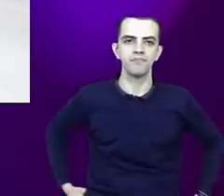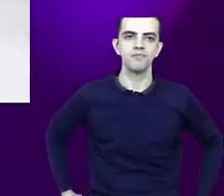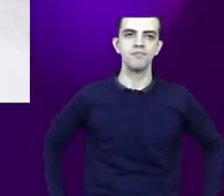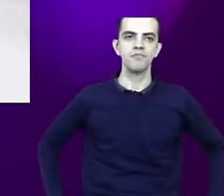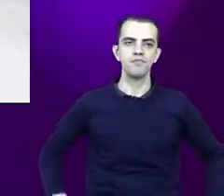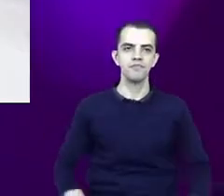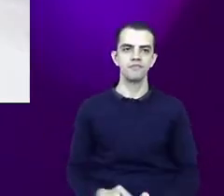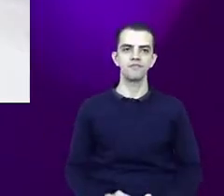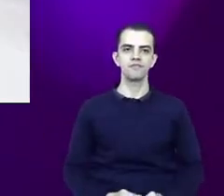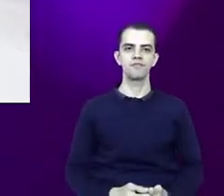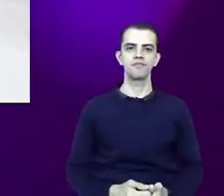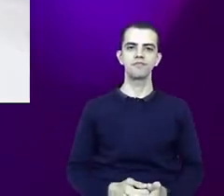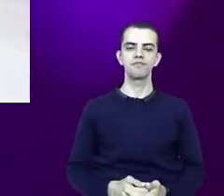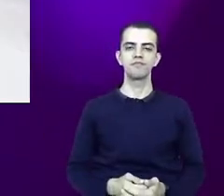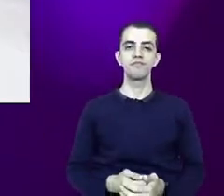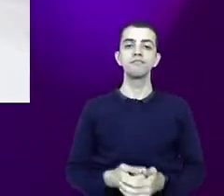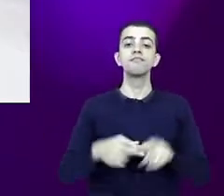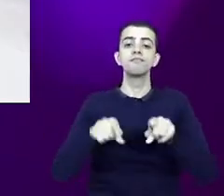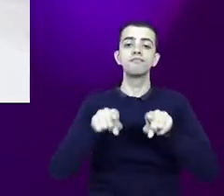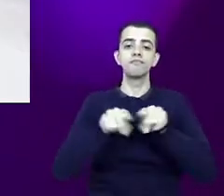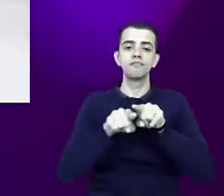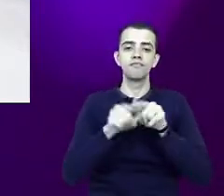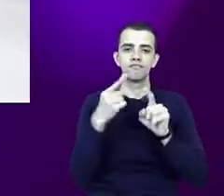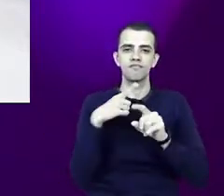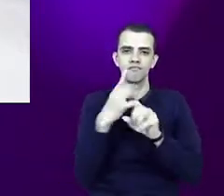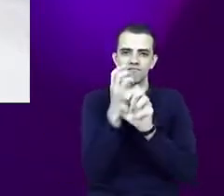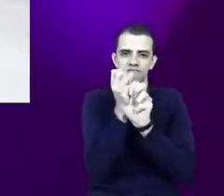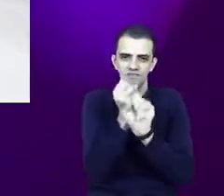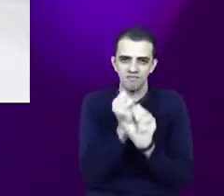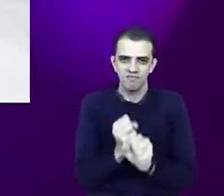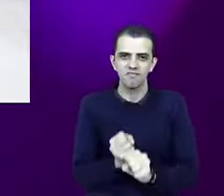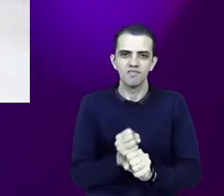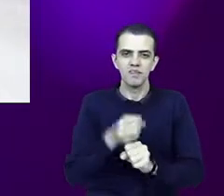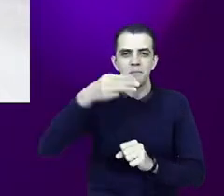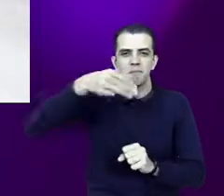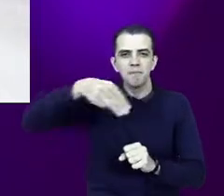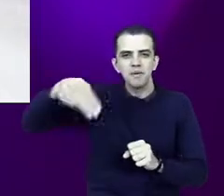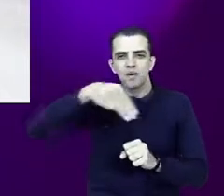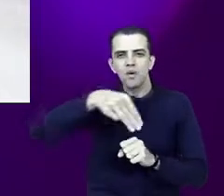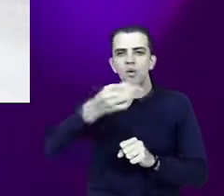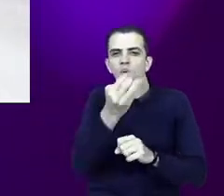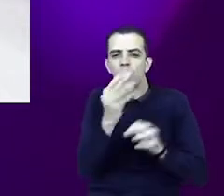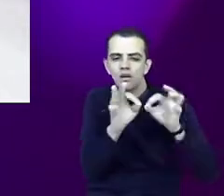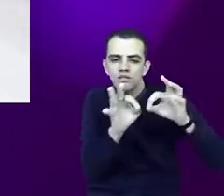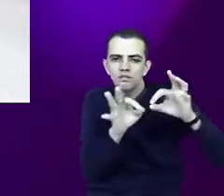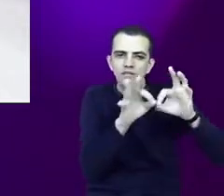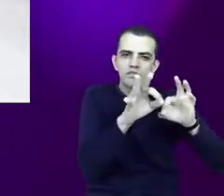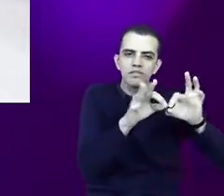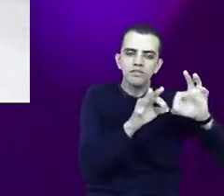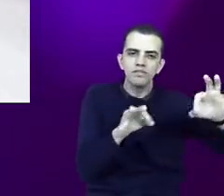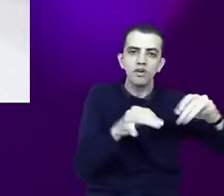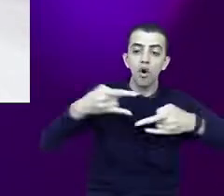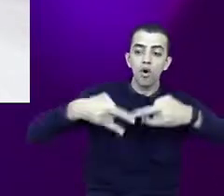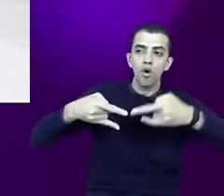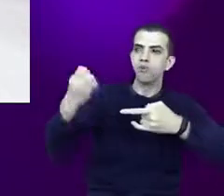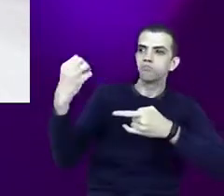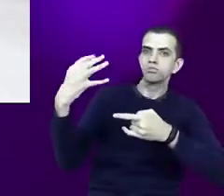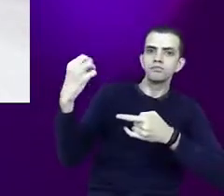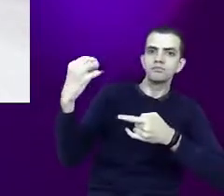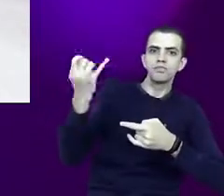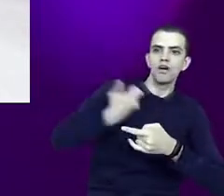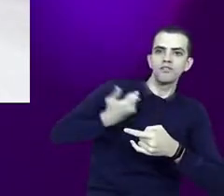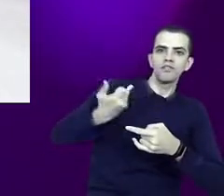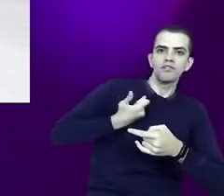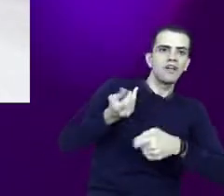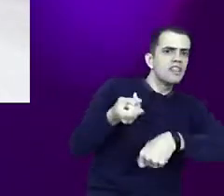Então, aqui a gente tem o cálculo dos milímetros que faltam para a impacção final. e o robô vai te dando todas as informações de forma